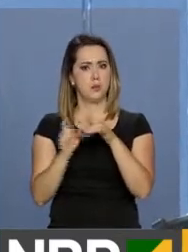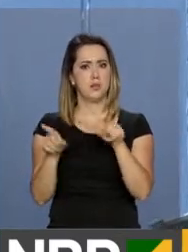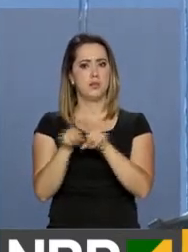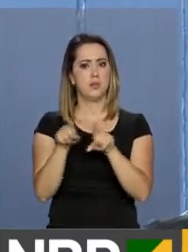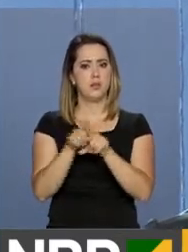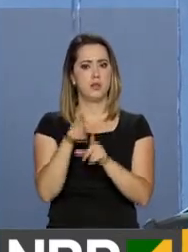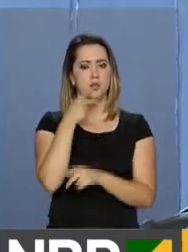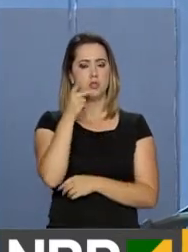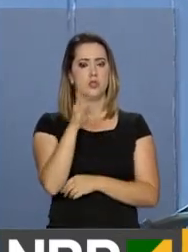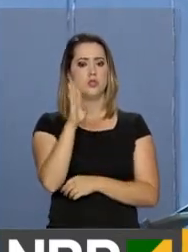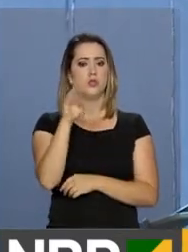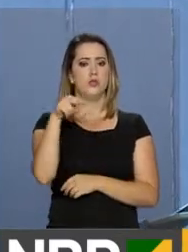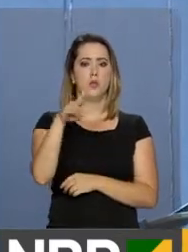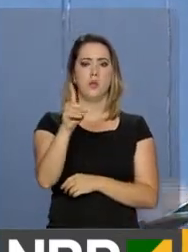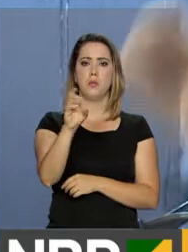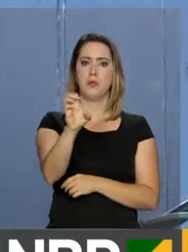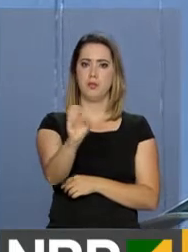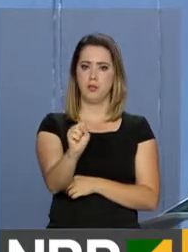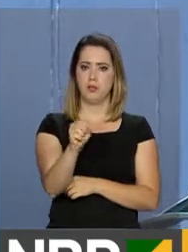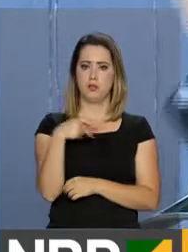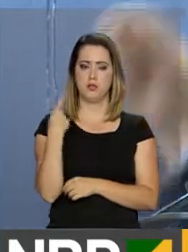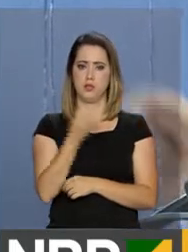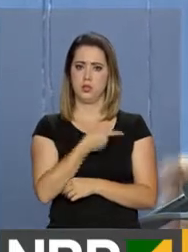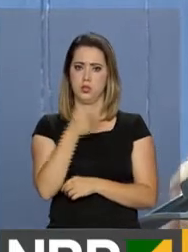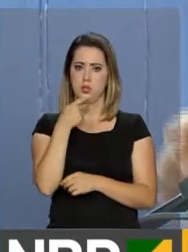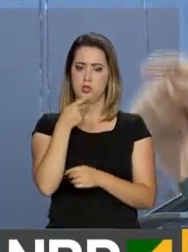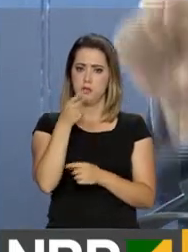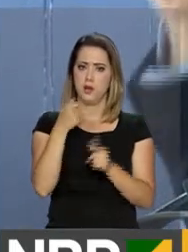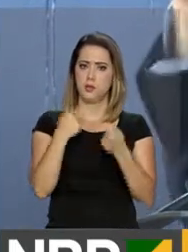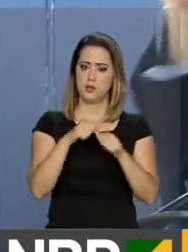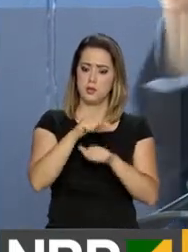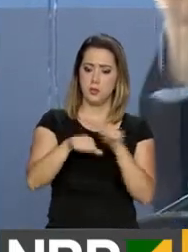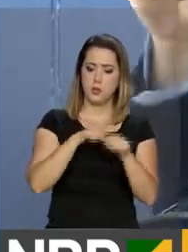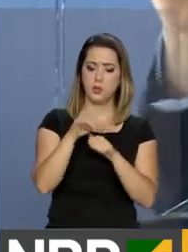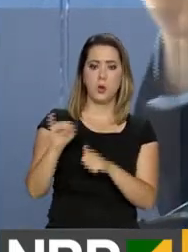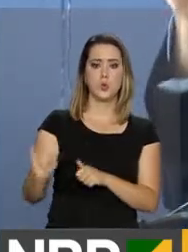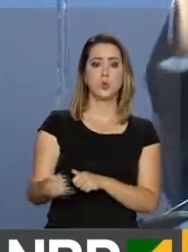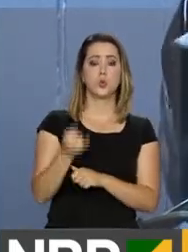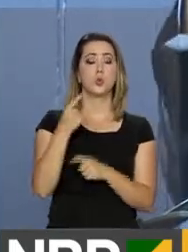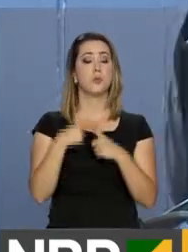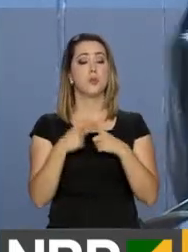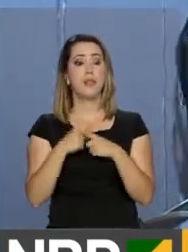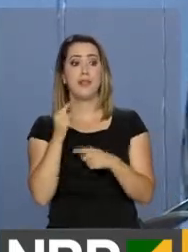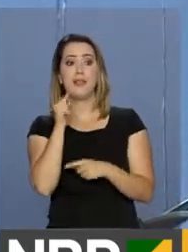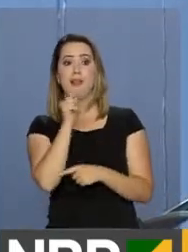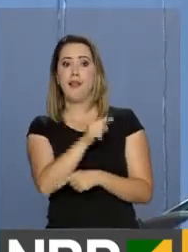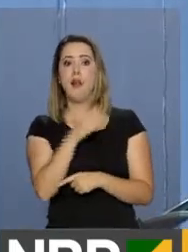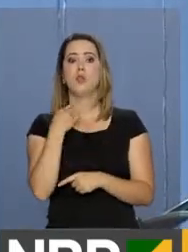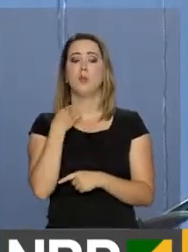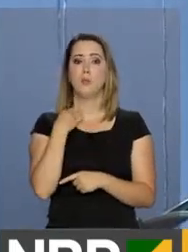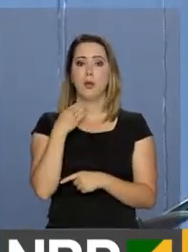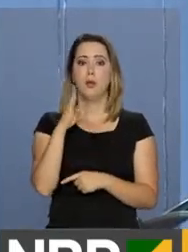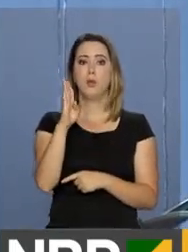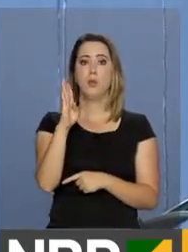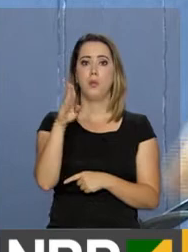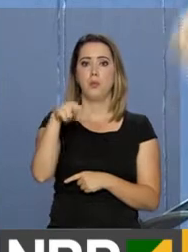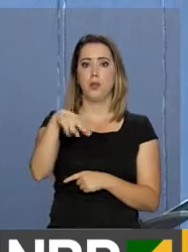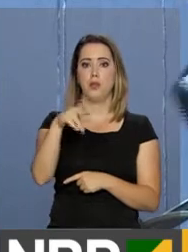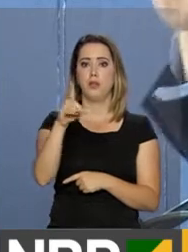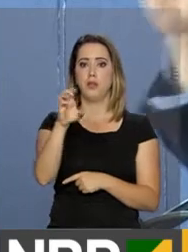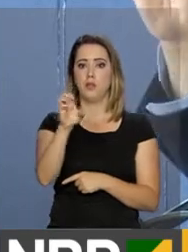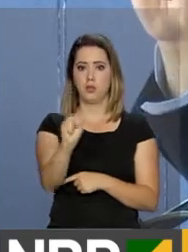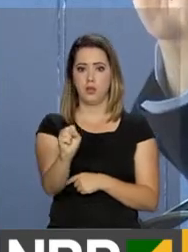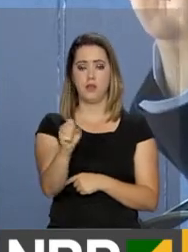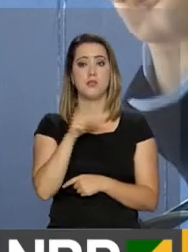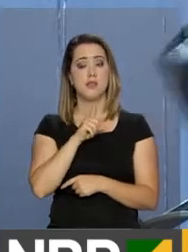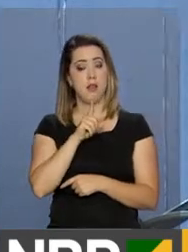o Banco Nacional de Desenvolvimento, e a gente quer mudar a taxa de juros, é porque tem lá, e aqui tem certamente agricultores, tem